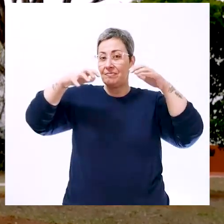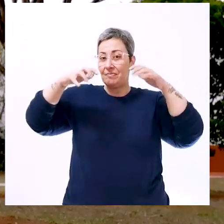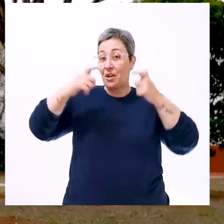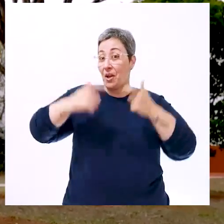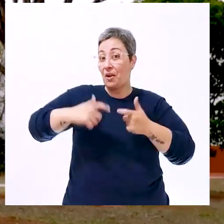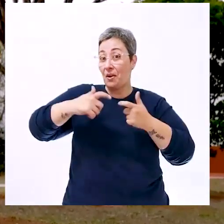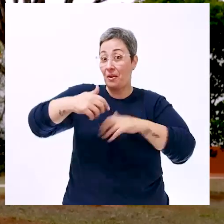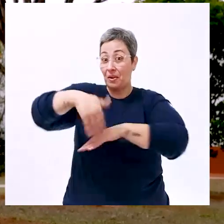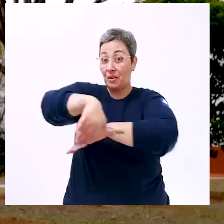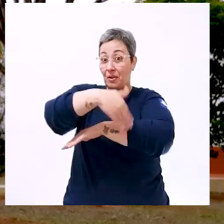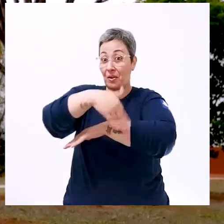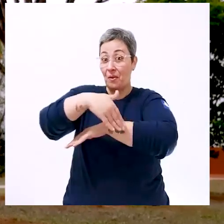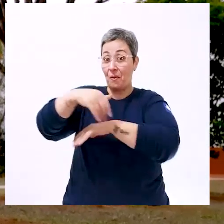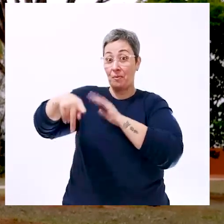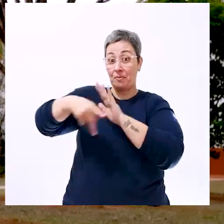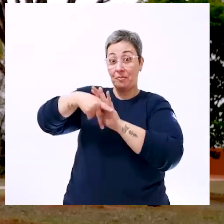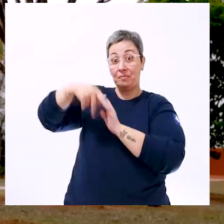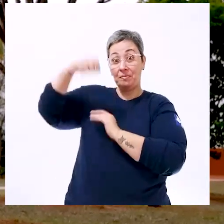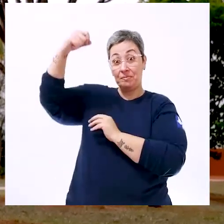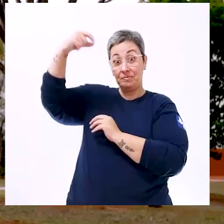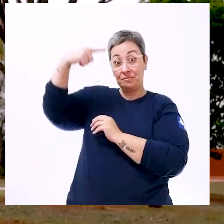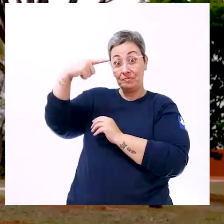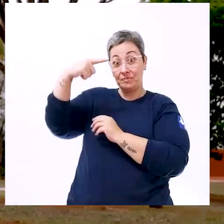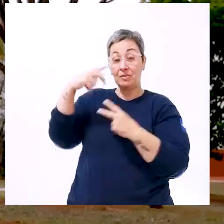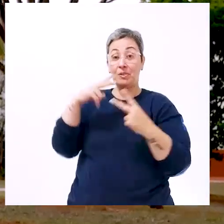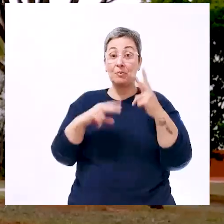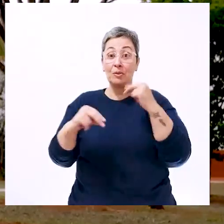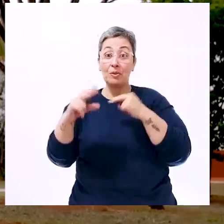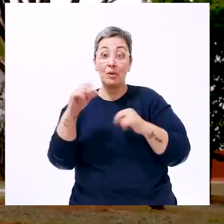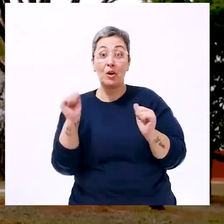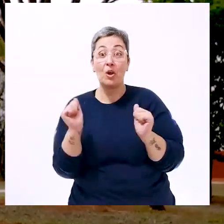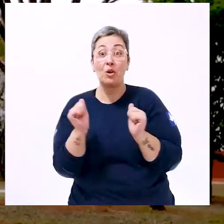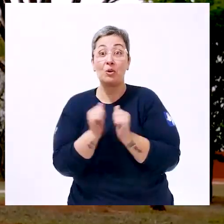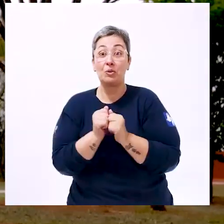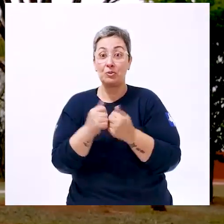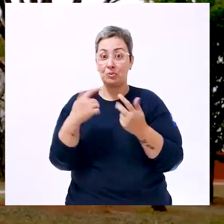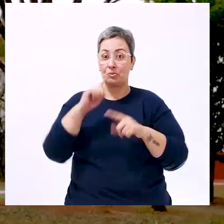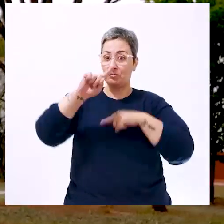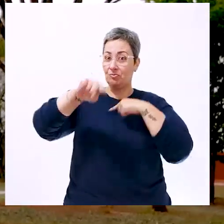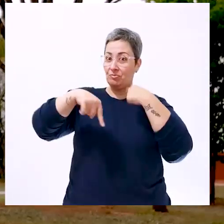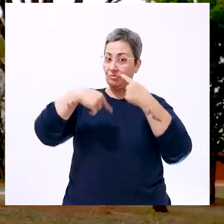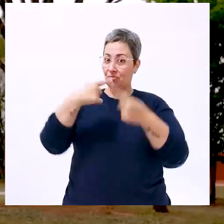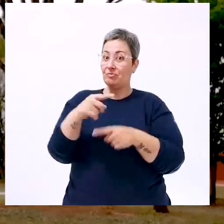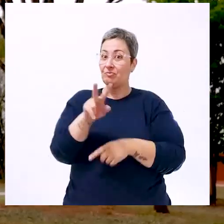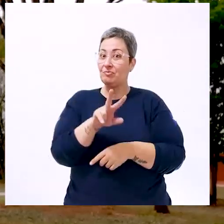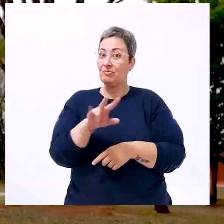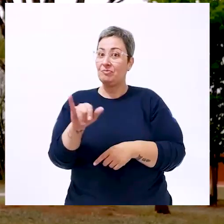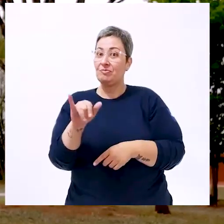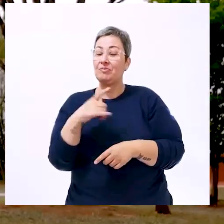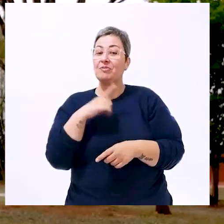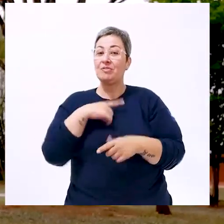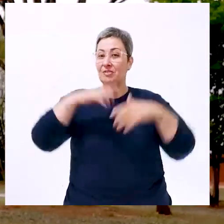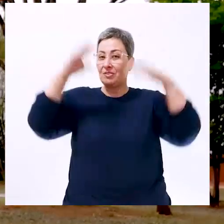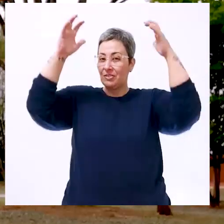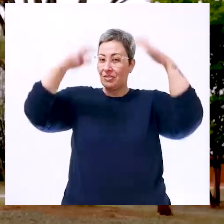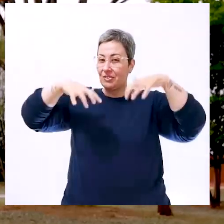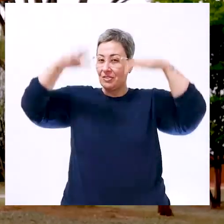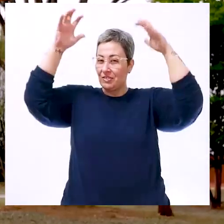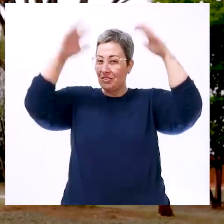na Rua do Sol, para juntos conversarmos sobre este dia, que logo mais